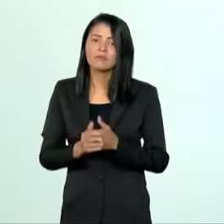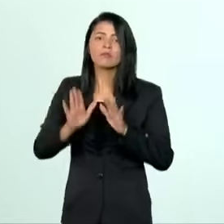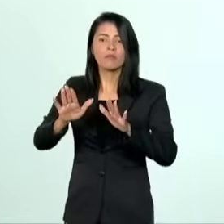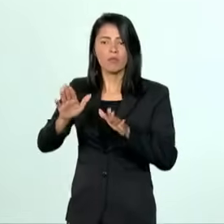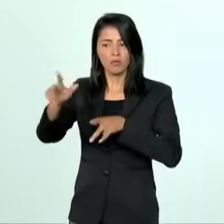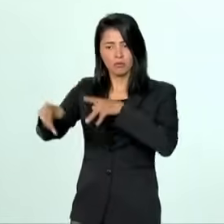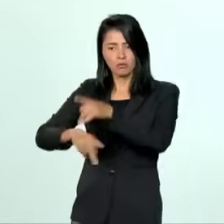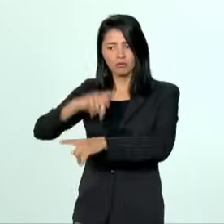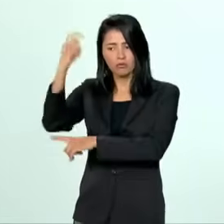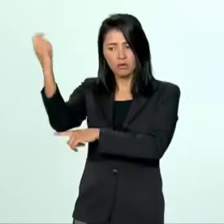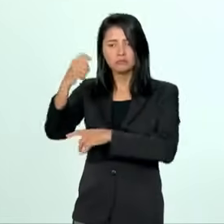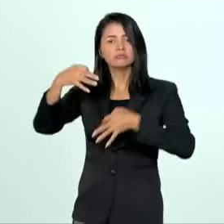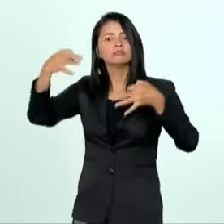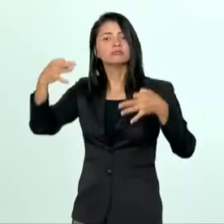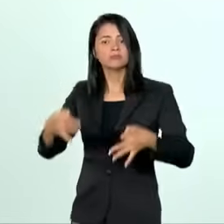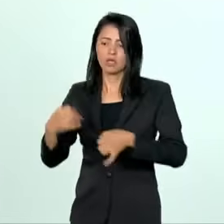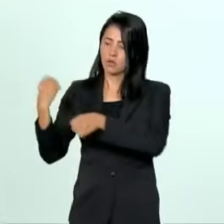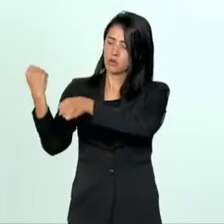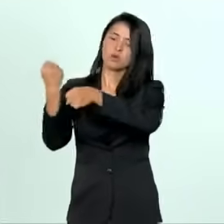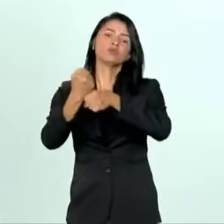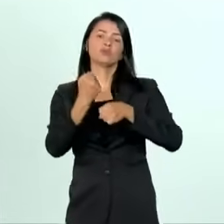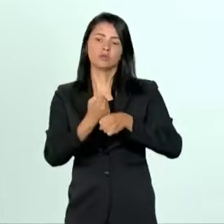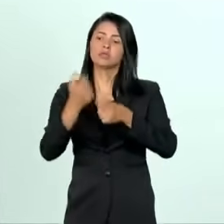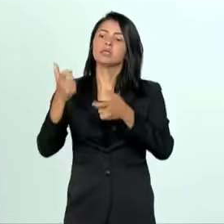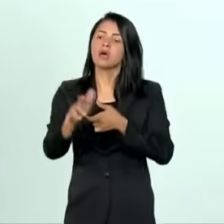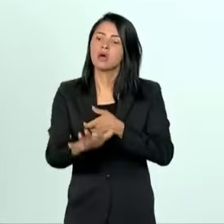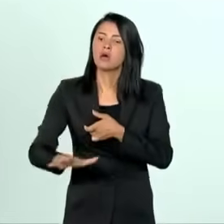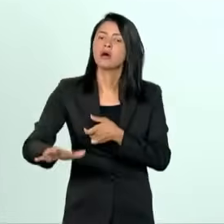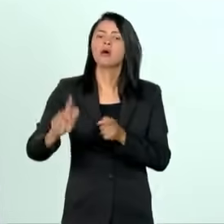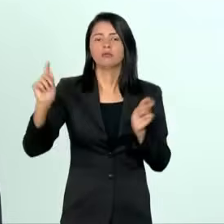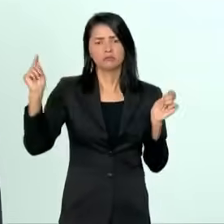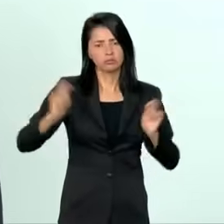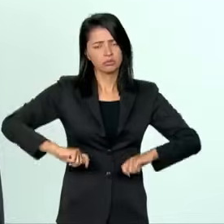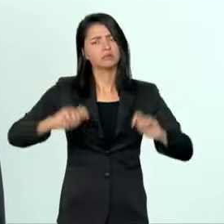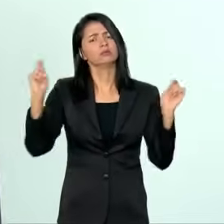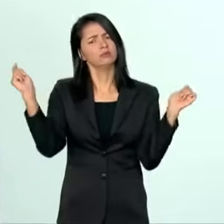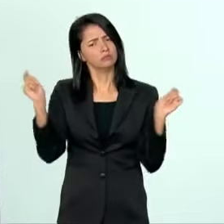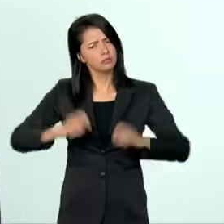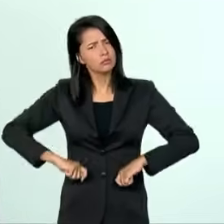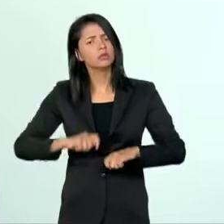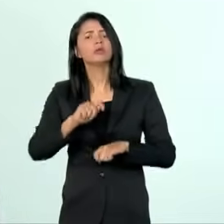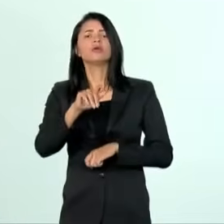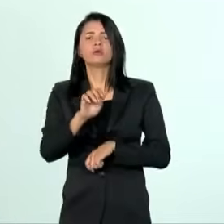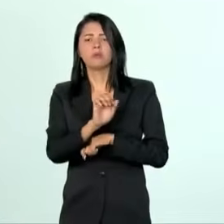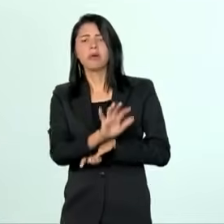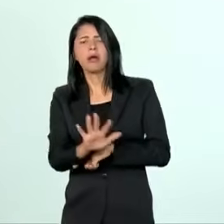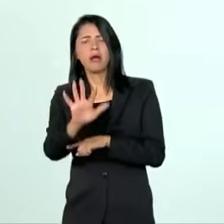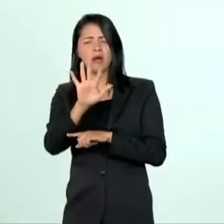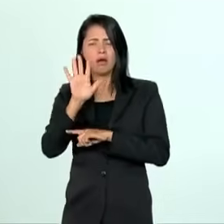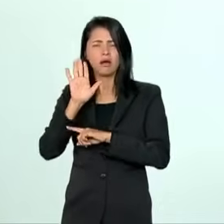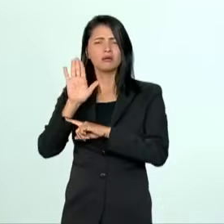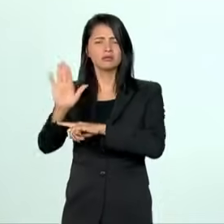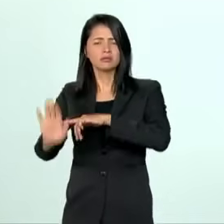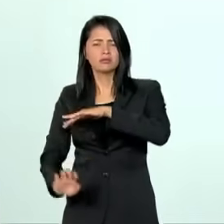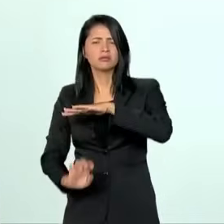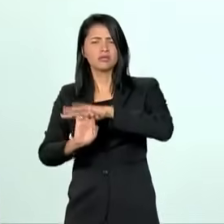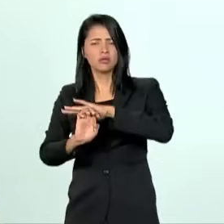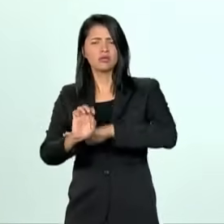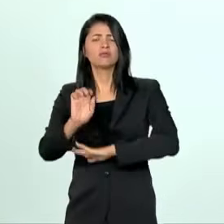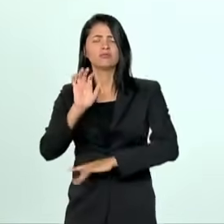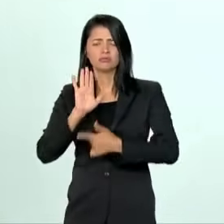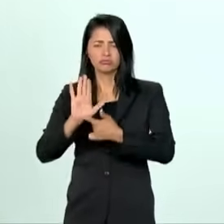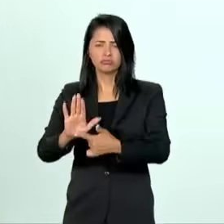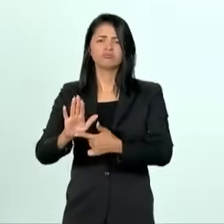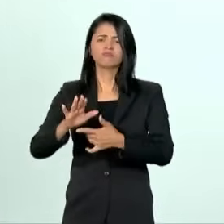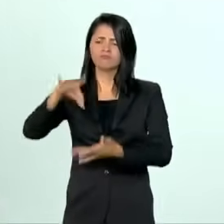povo gaúcho, a reconstrução dessa terra, é plenamente possível que o Estado brasileiro possa dar um exemplo